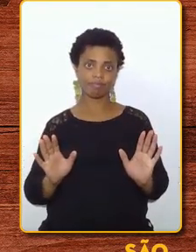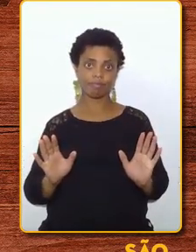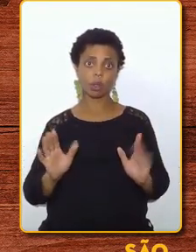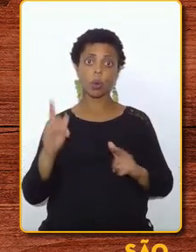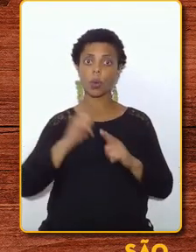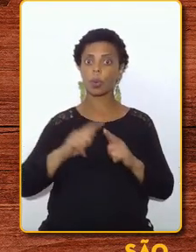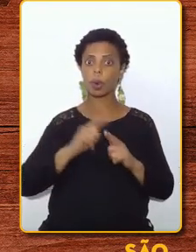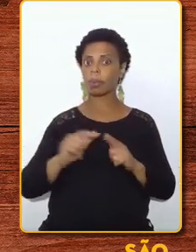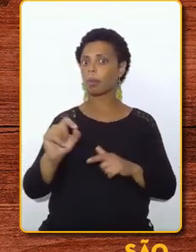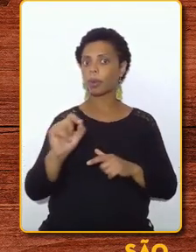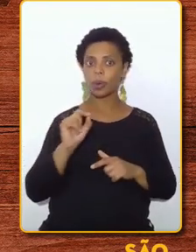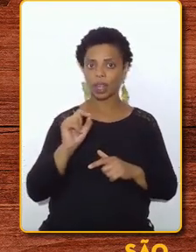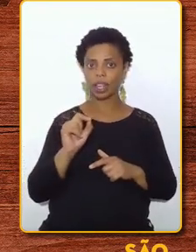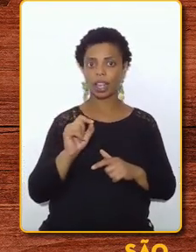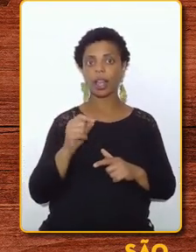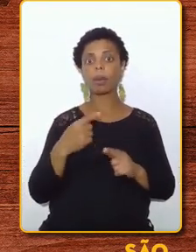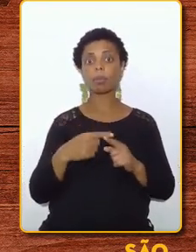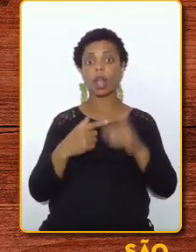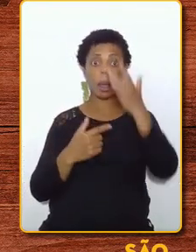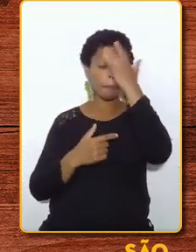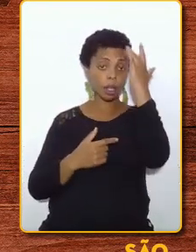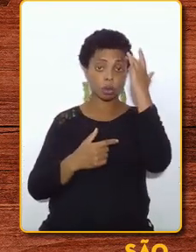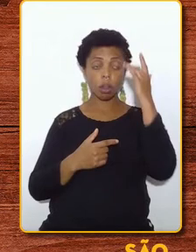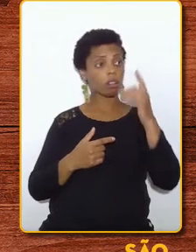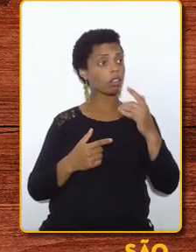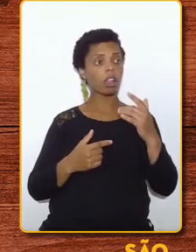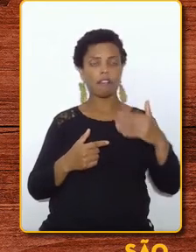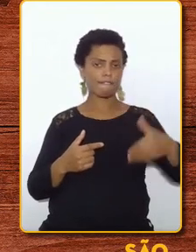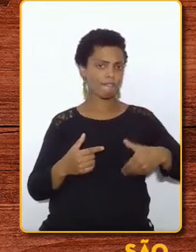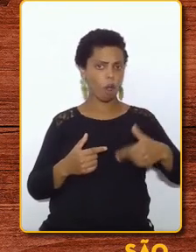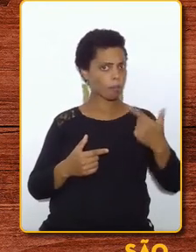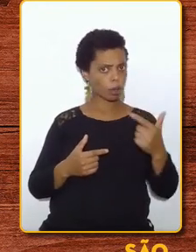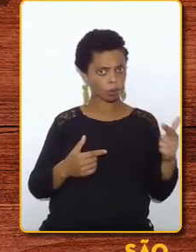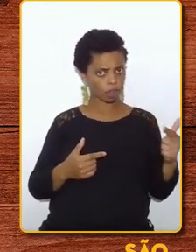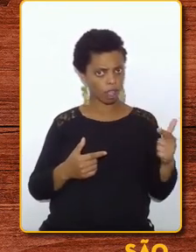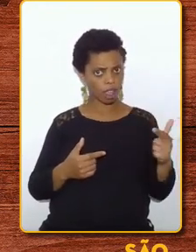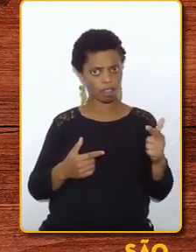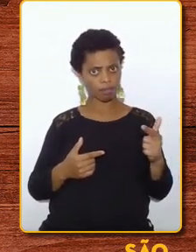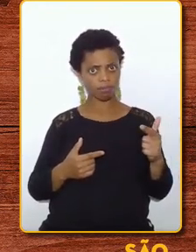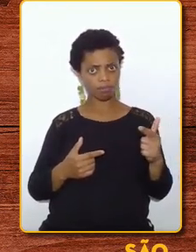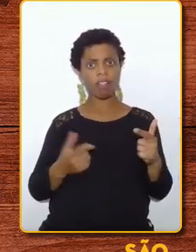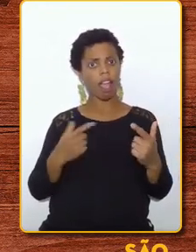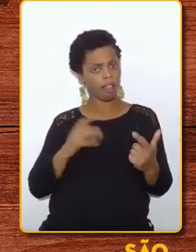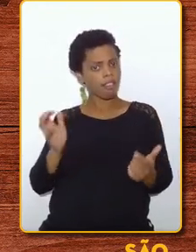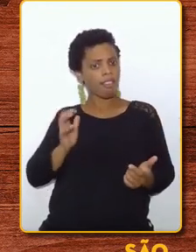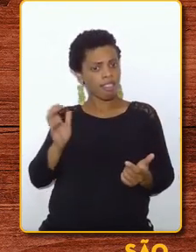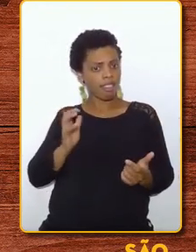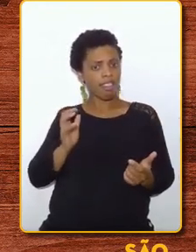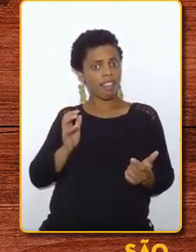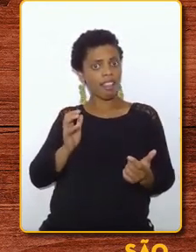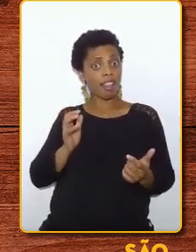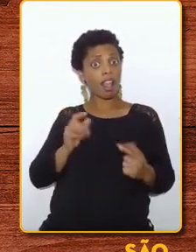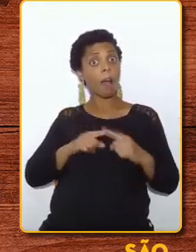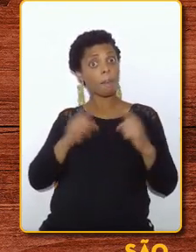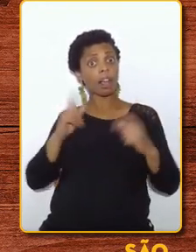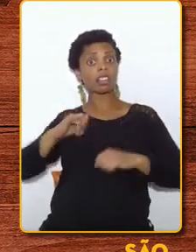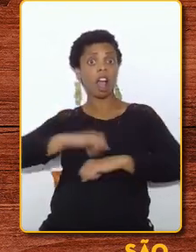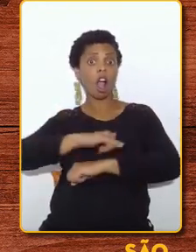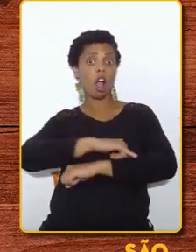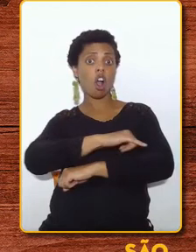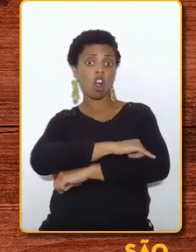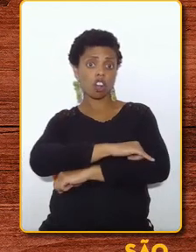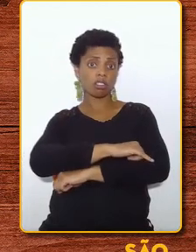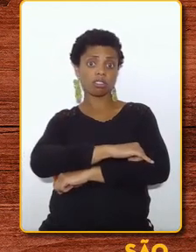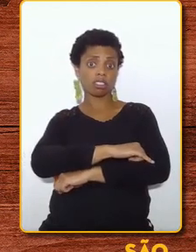você pode ter alguém que não está passando fome, é rica, está obesa, certo?